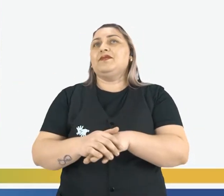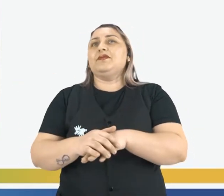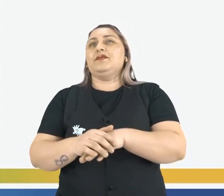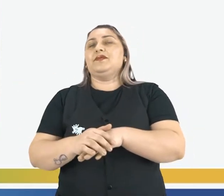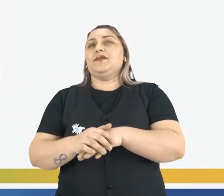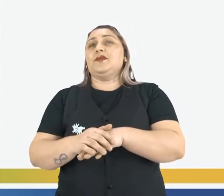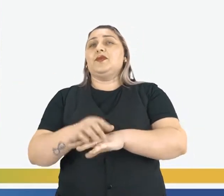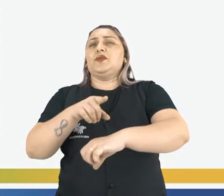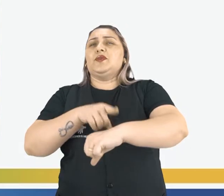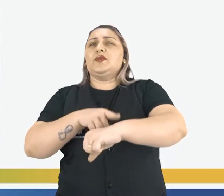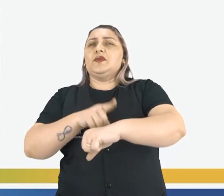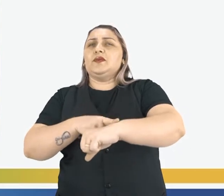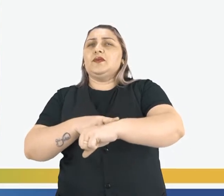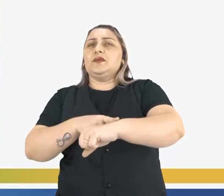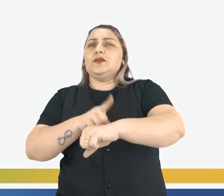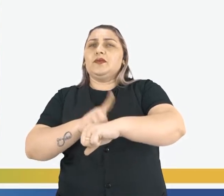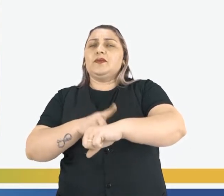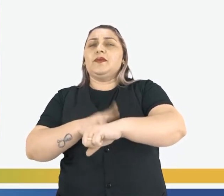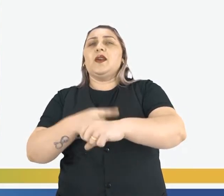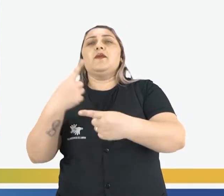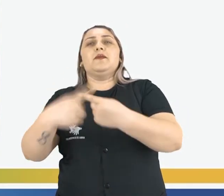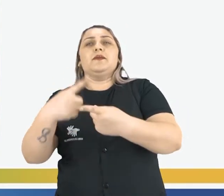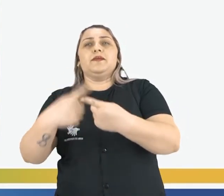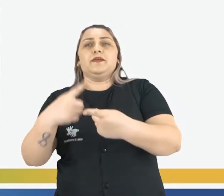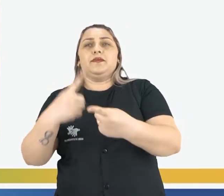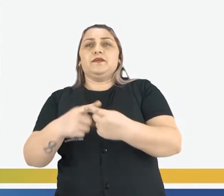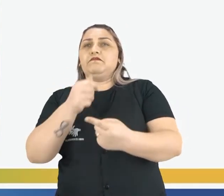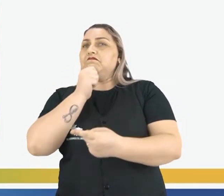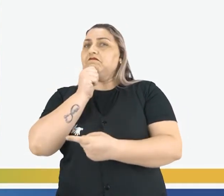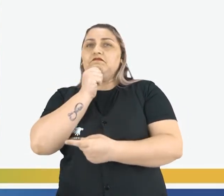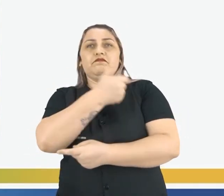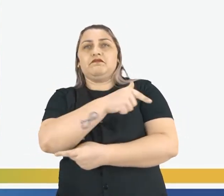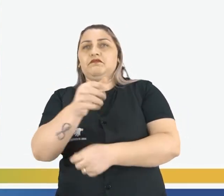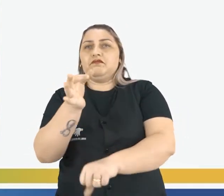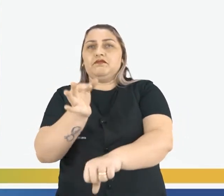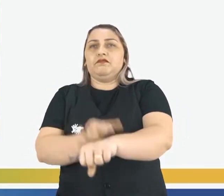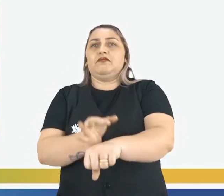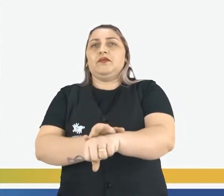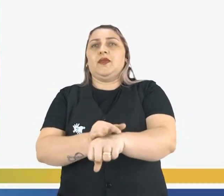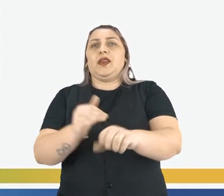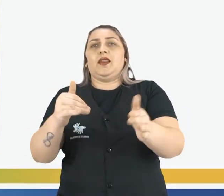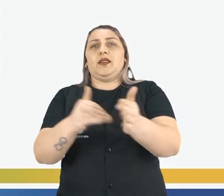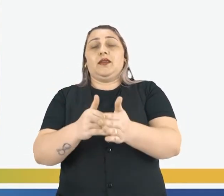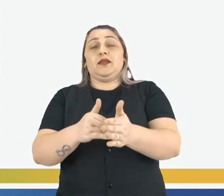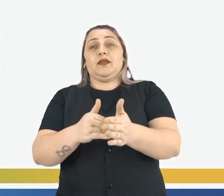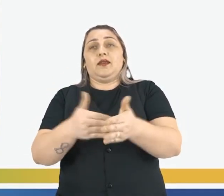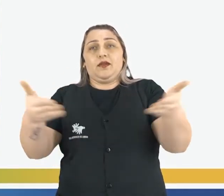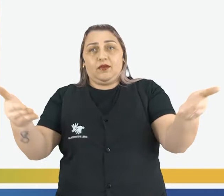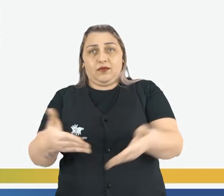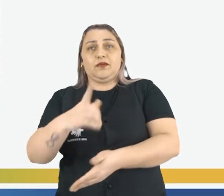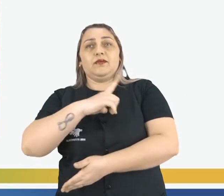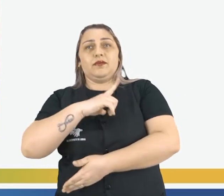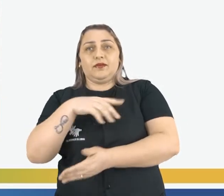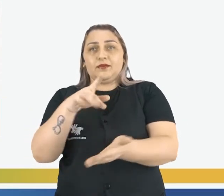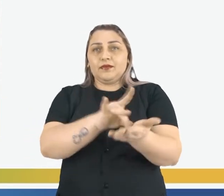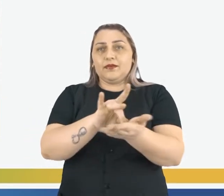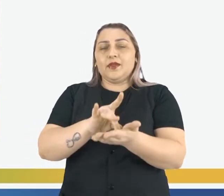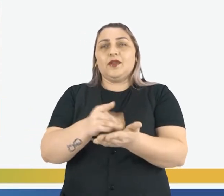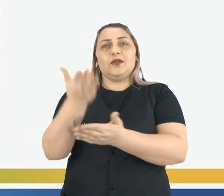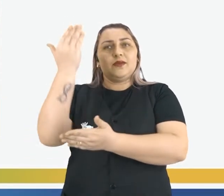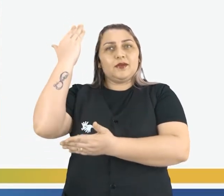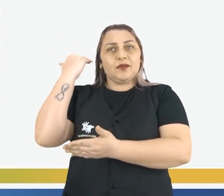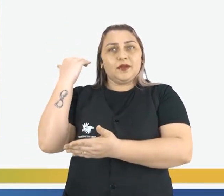estimativa do tempo, do horário, porque ainda não se tinha o relógio que temos hoje, não é verdade? Então, os